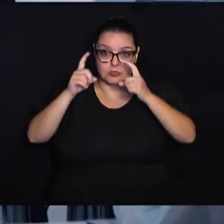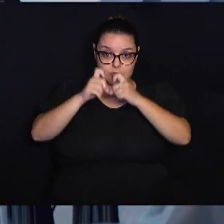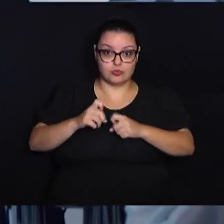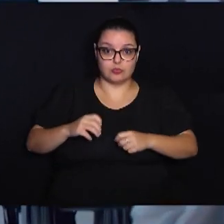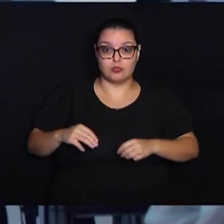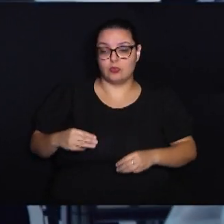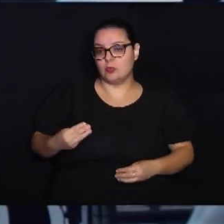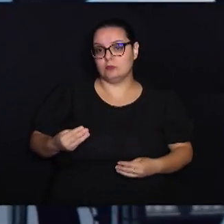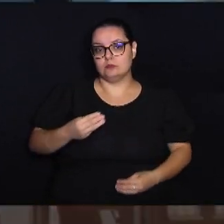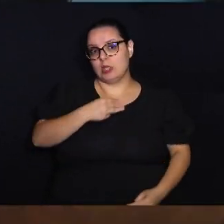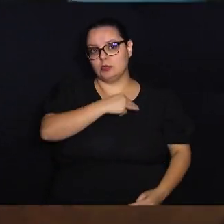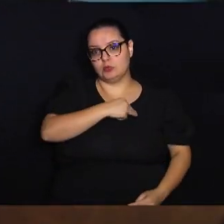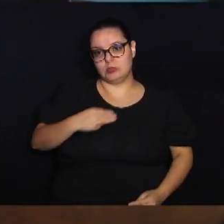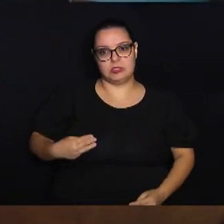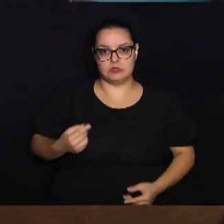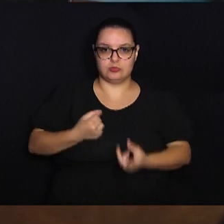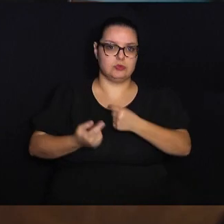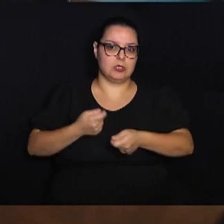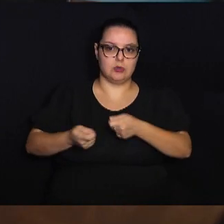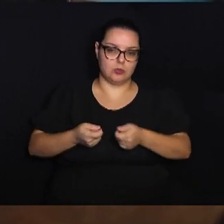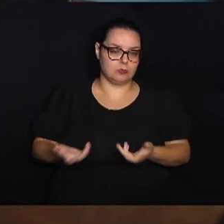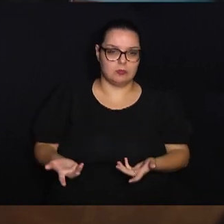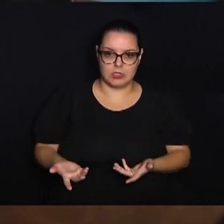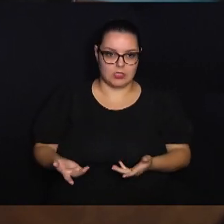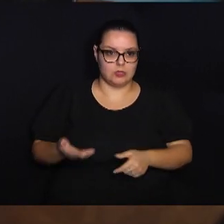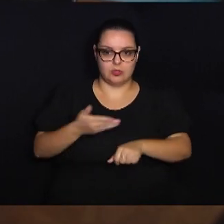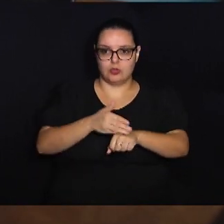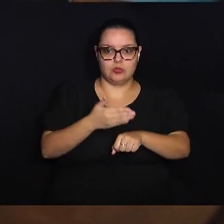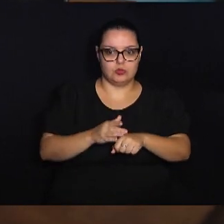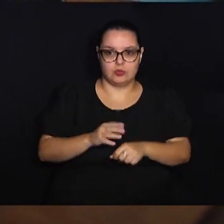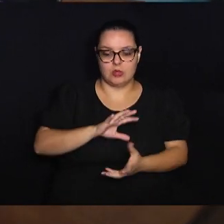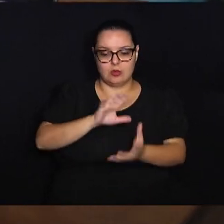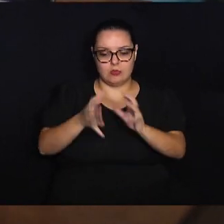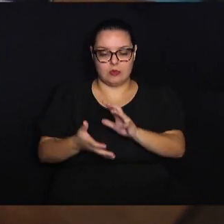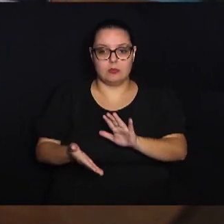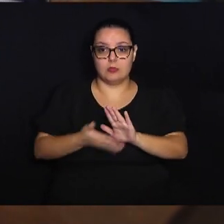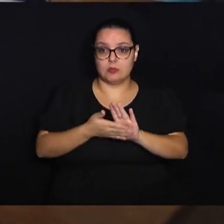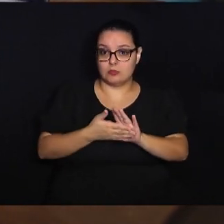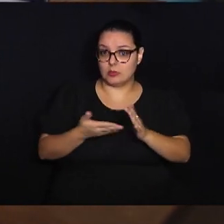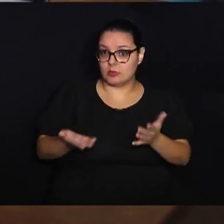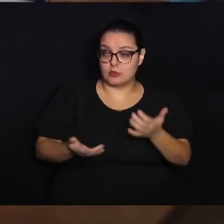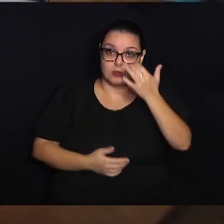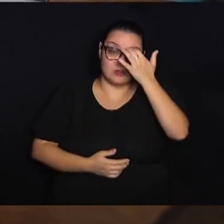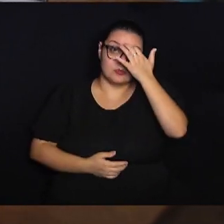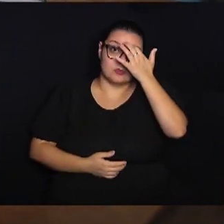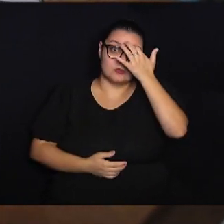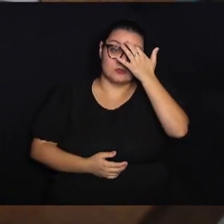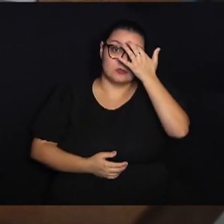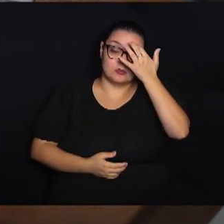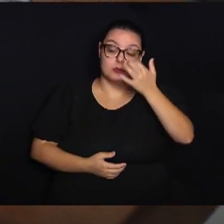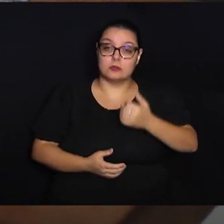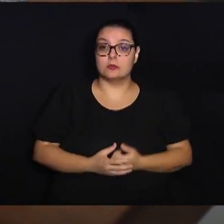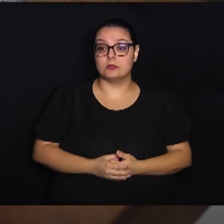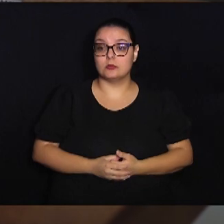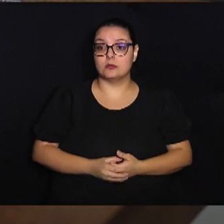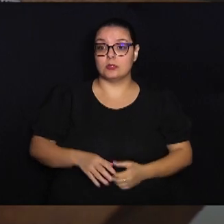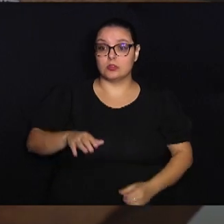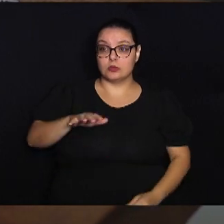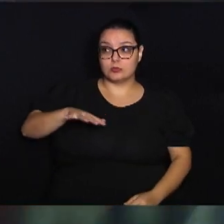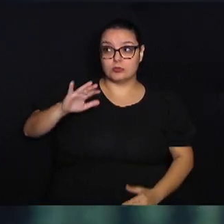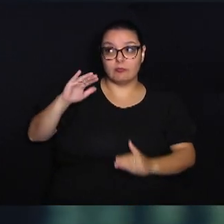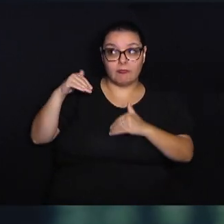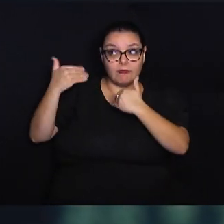com 54 minutos, o documentário Antes do Prato, que aborda o tema da agroecologia, foi o filme